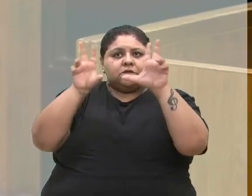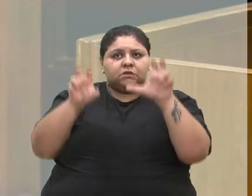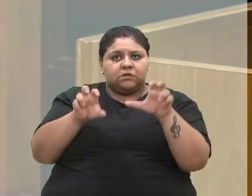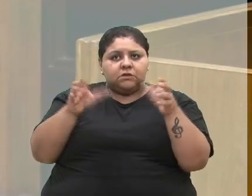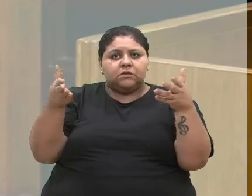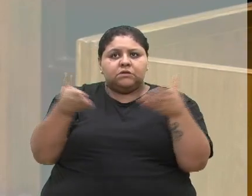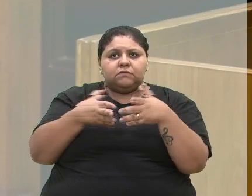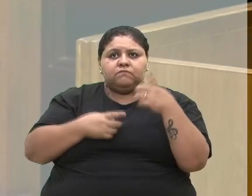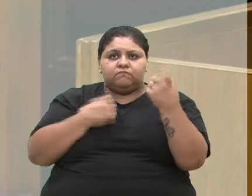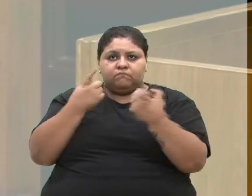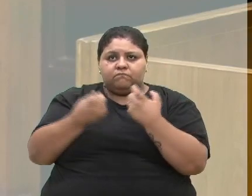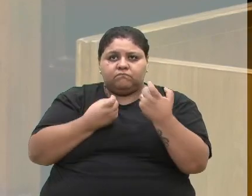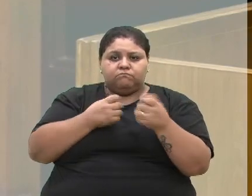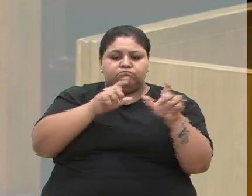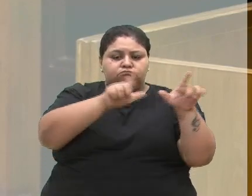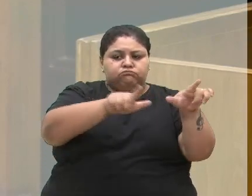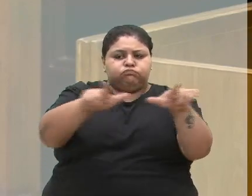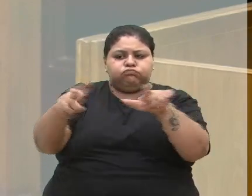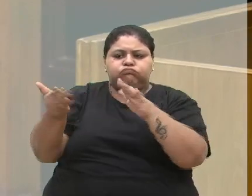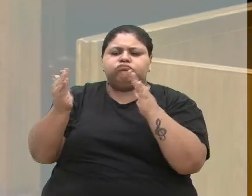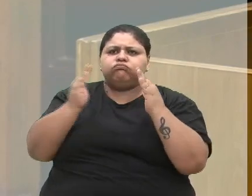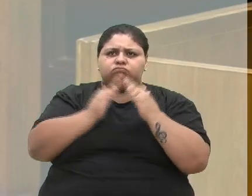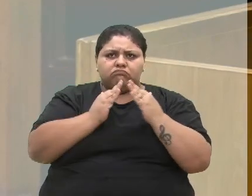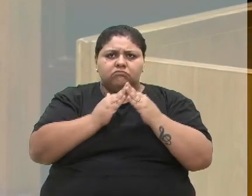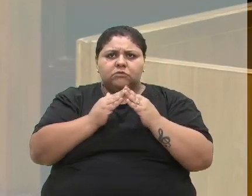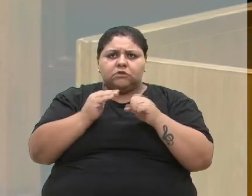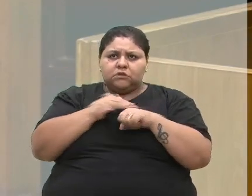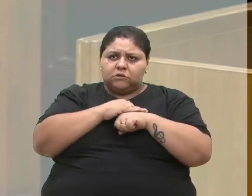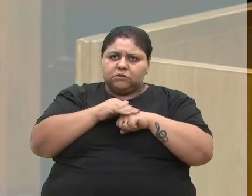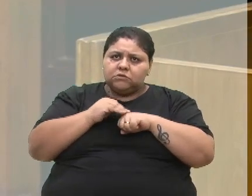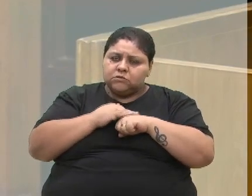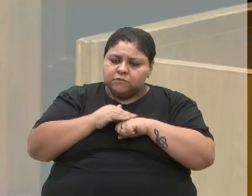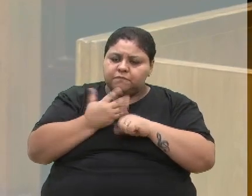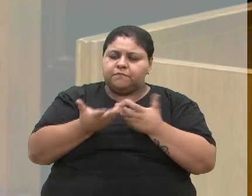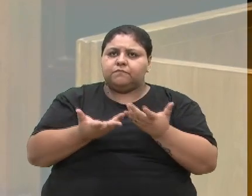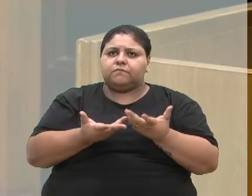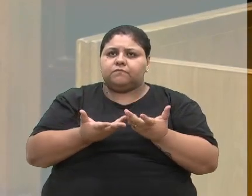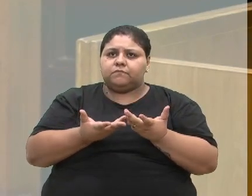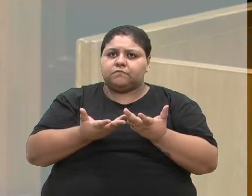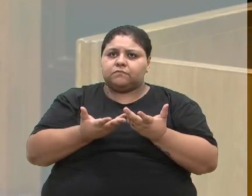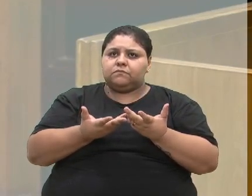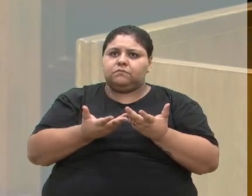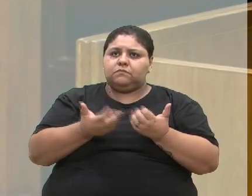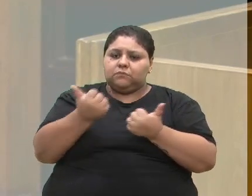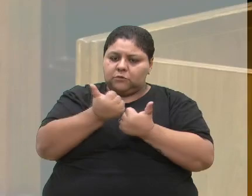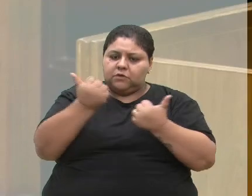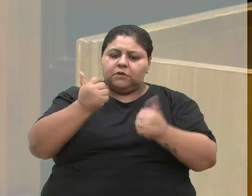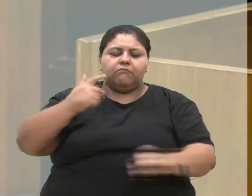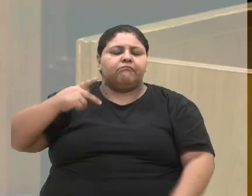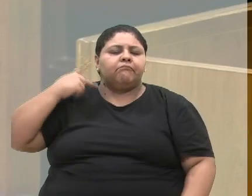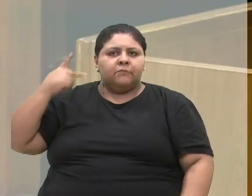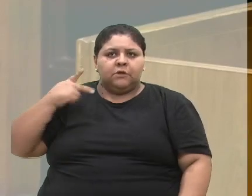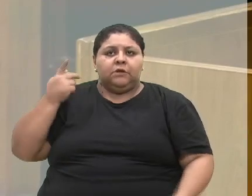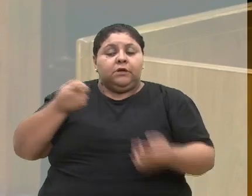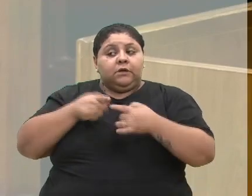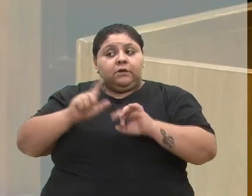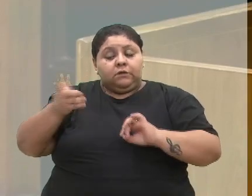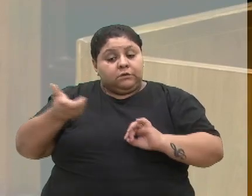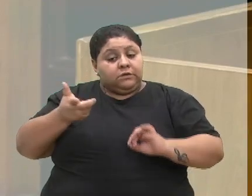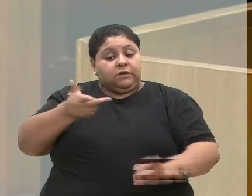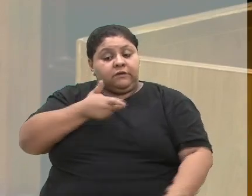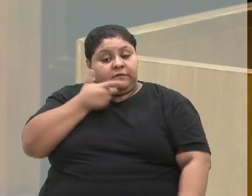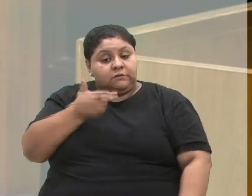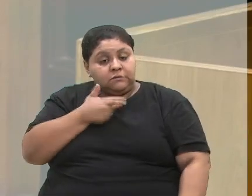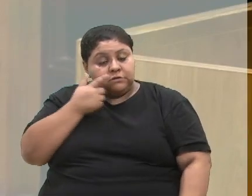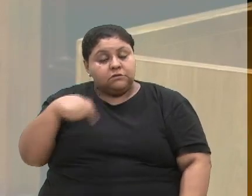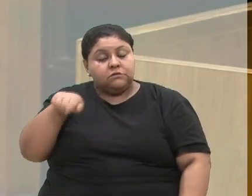estive em alguns dos setores aqui dessa casa também, conversando com os servidores, conversando com assessorias e com vereadores, mas eu queria reforçar,